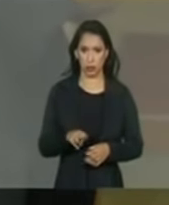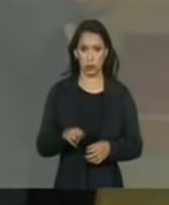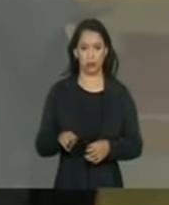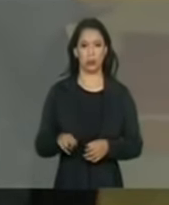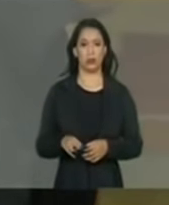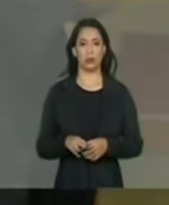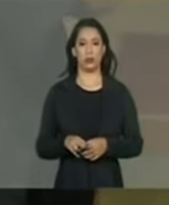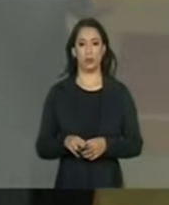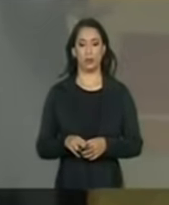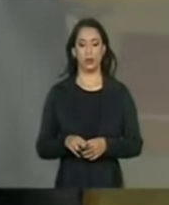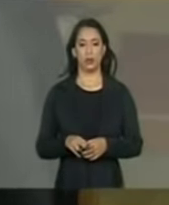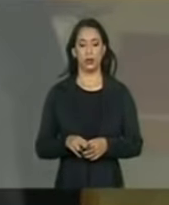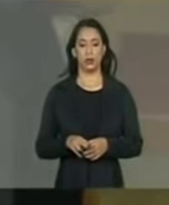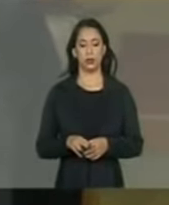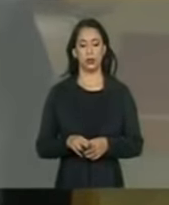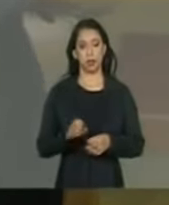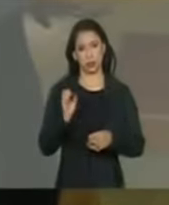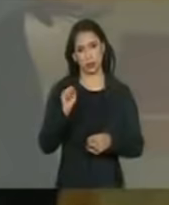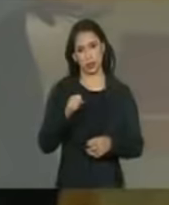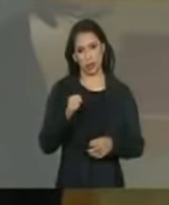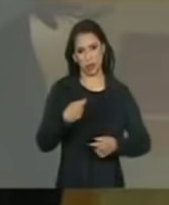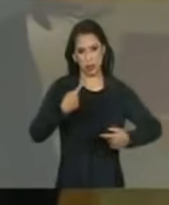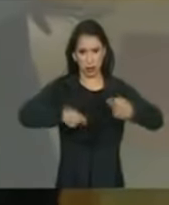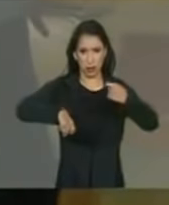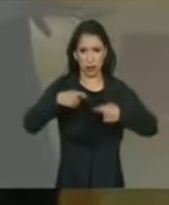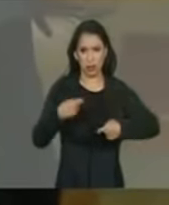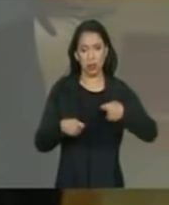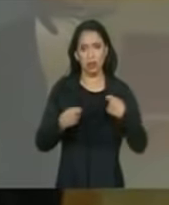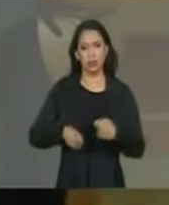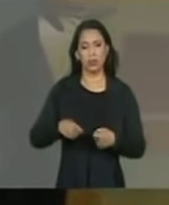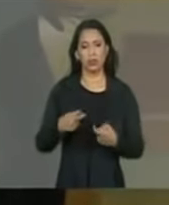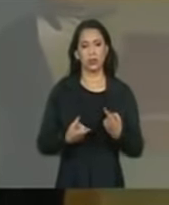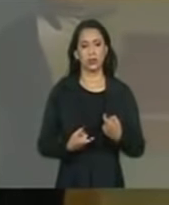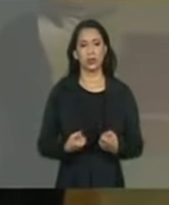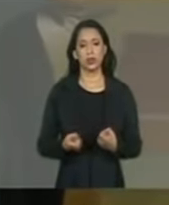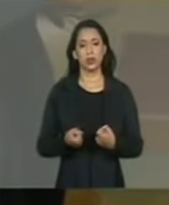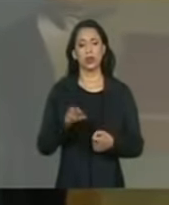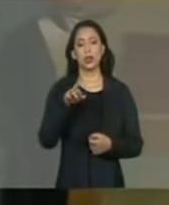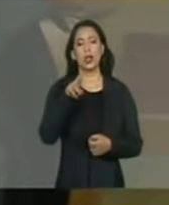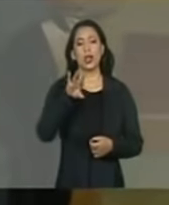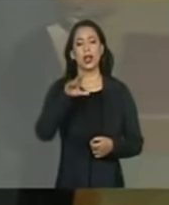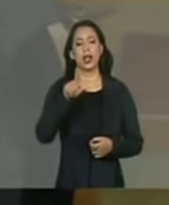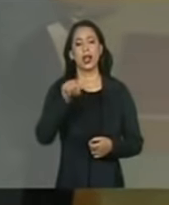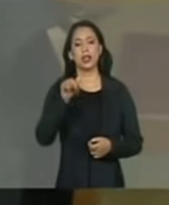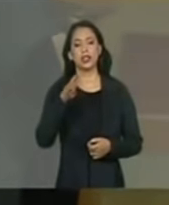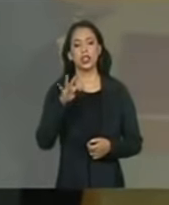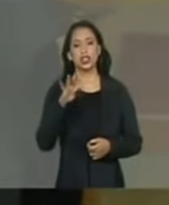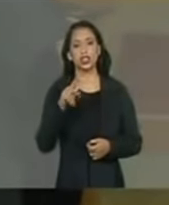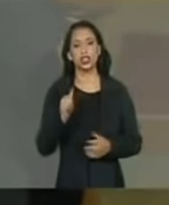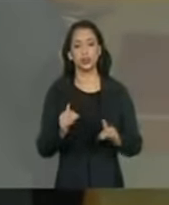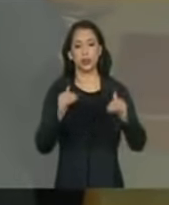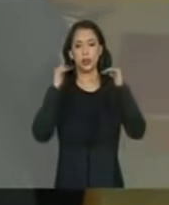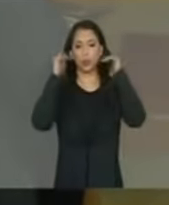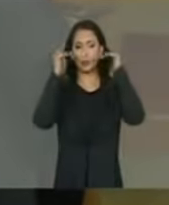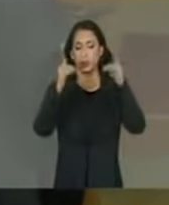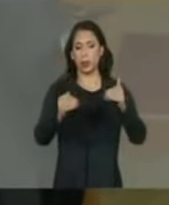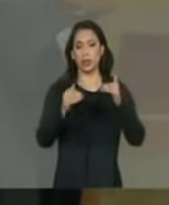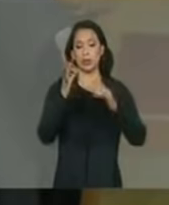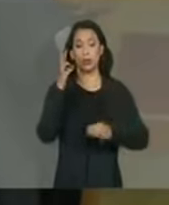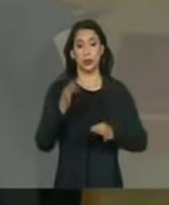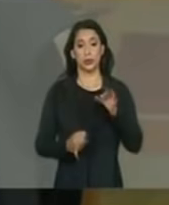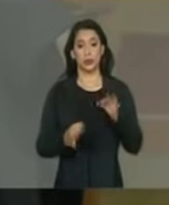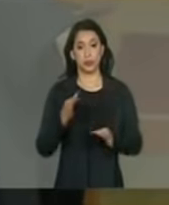em fim discutindo a questão do caráter meramente relativo da soberania do veredicto do júri